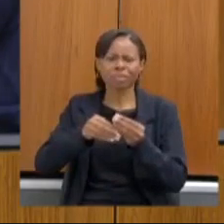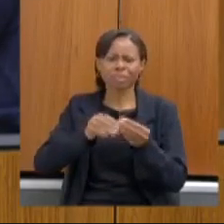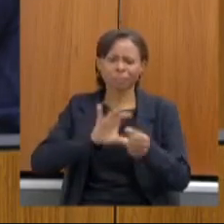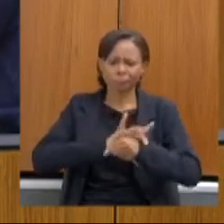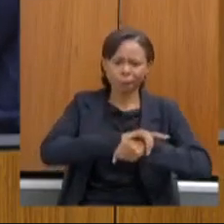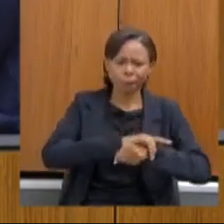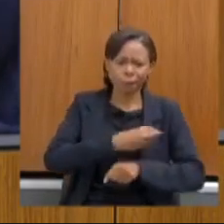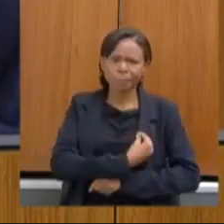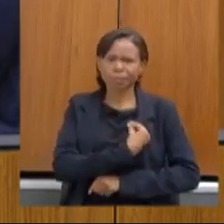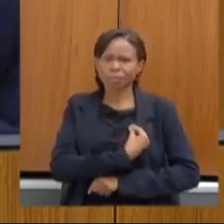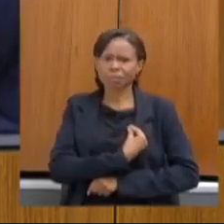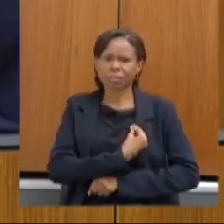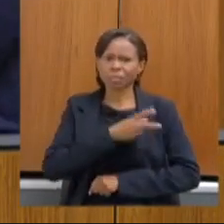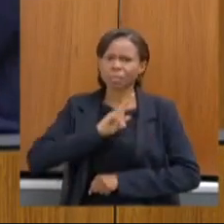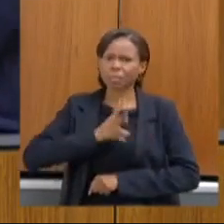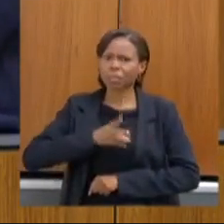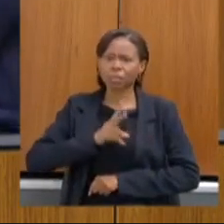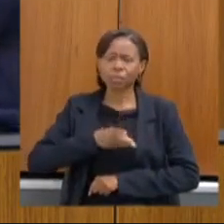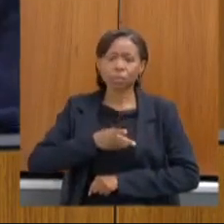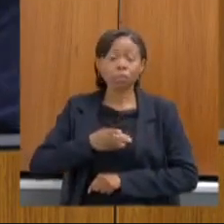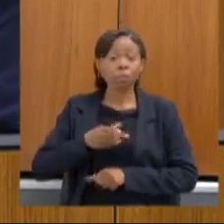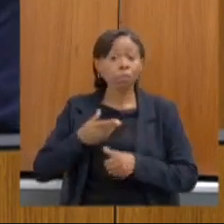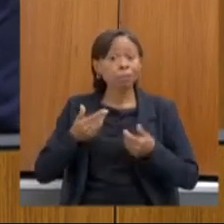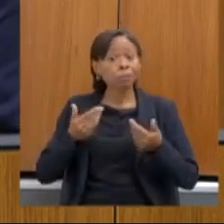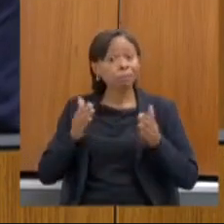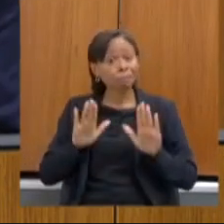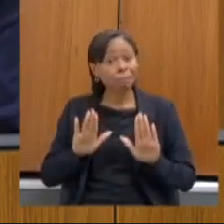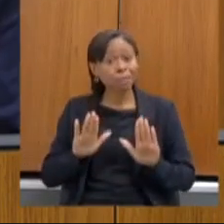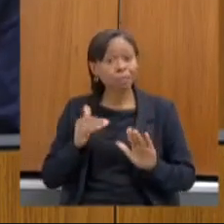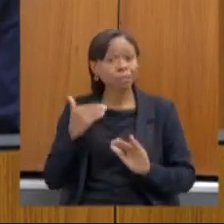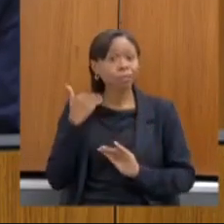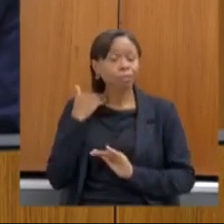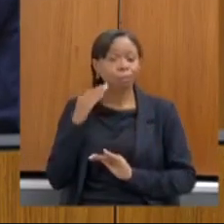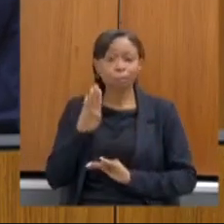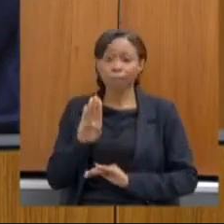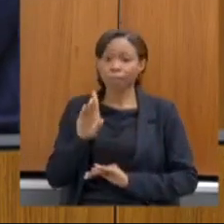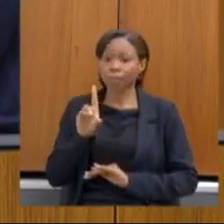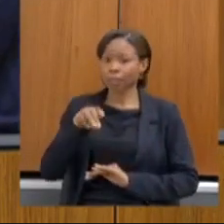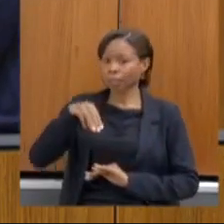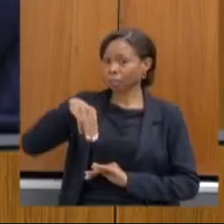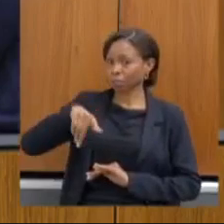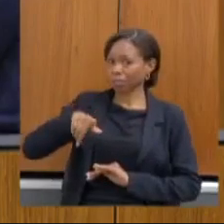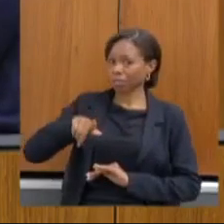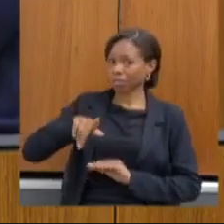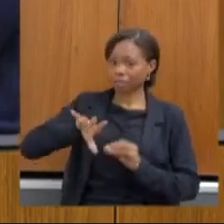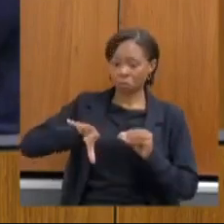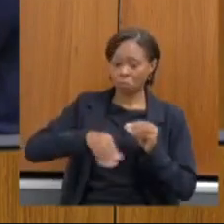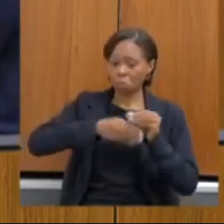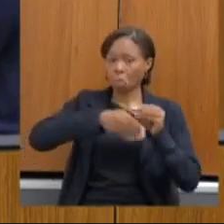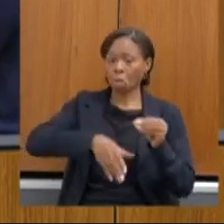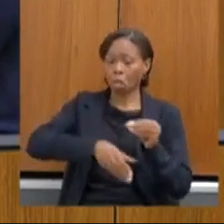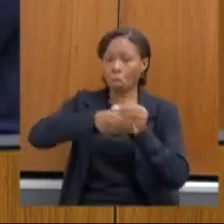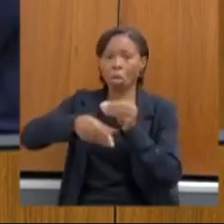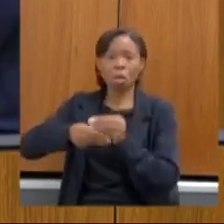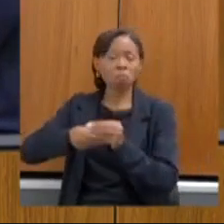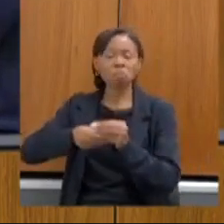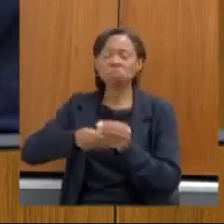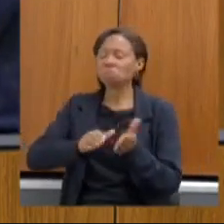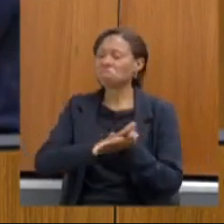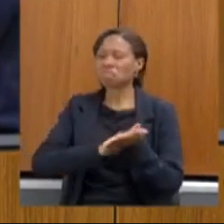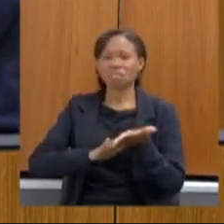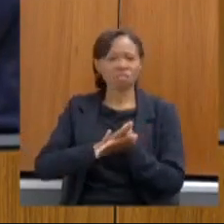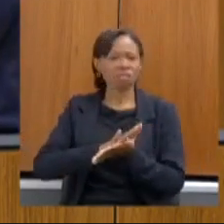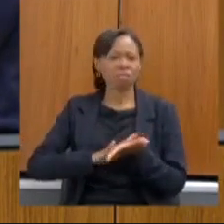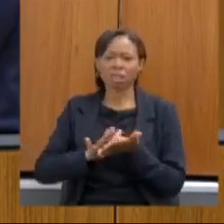tempos e tempos não muda bdmg não tem bdmg não tem Estrada ele não tem que casar nada tem que